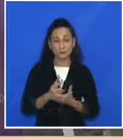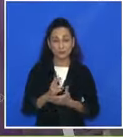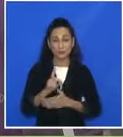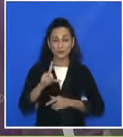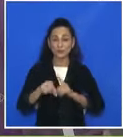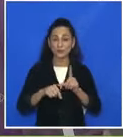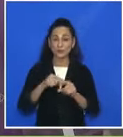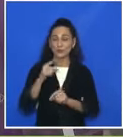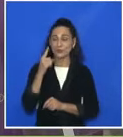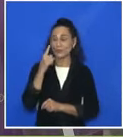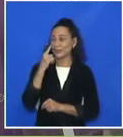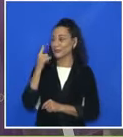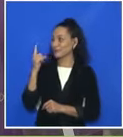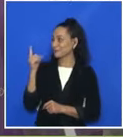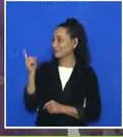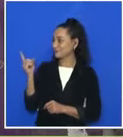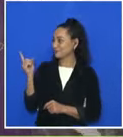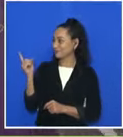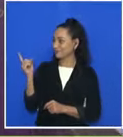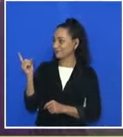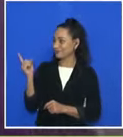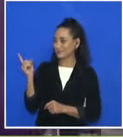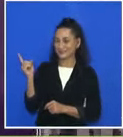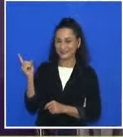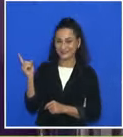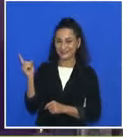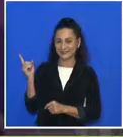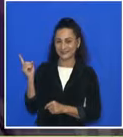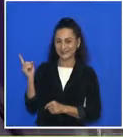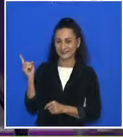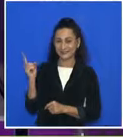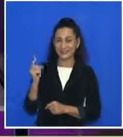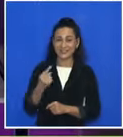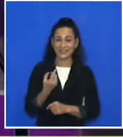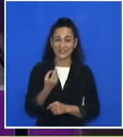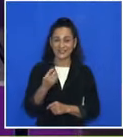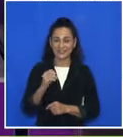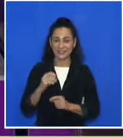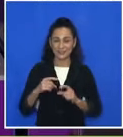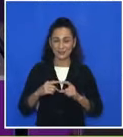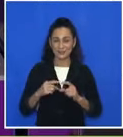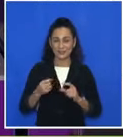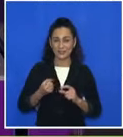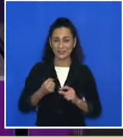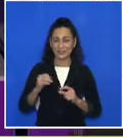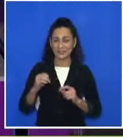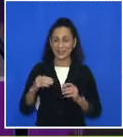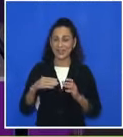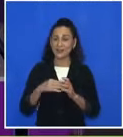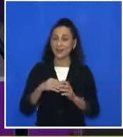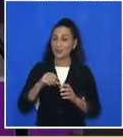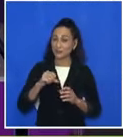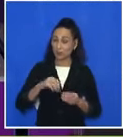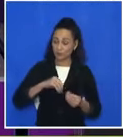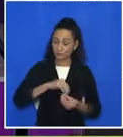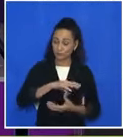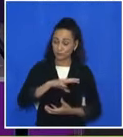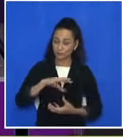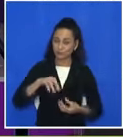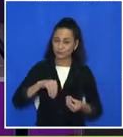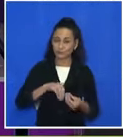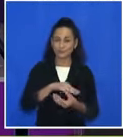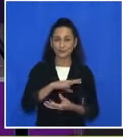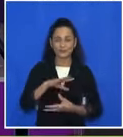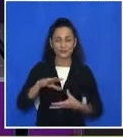Bola posicionada valendo! Já temos as 10 bolas numeradas de 0 a 9 girando dentro do nosso segundo